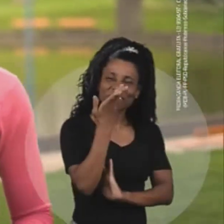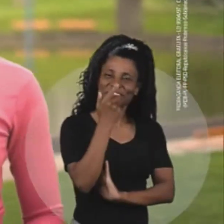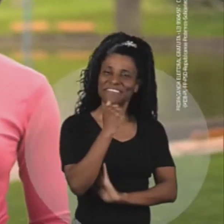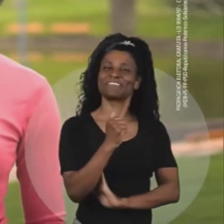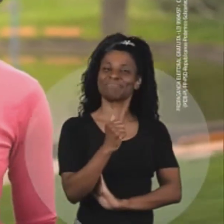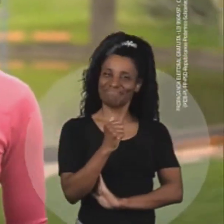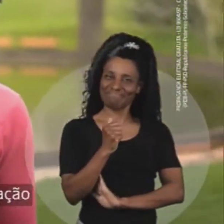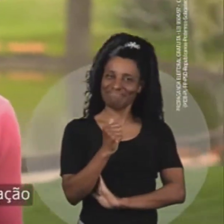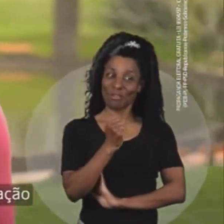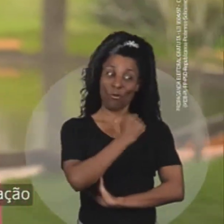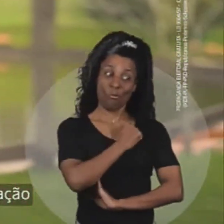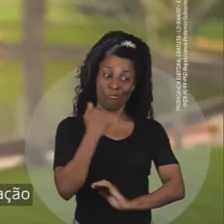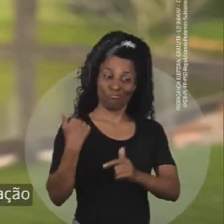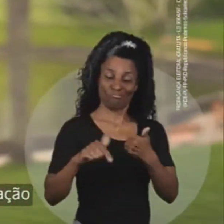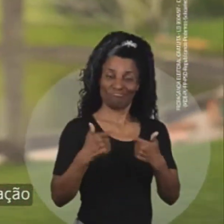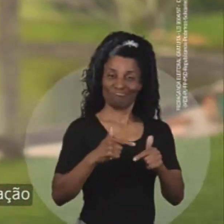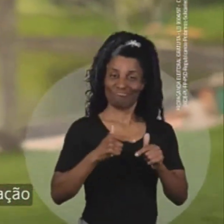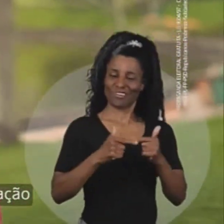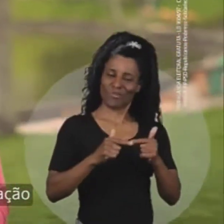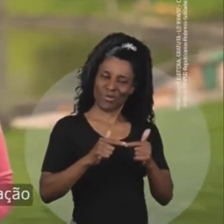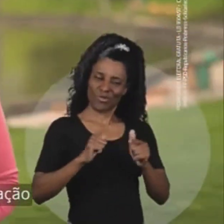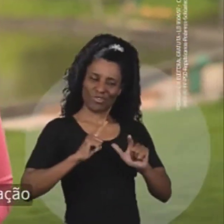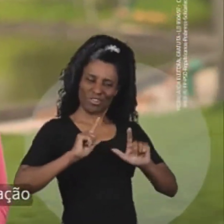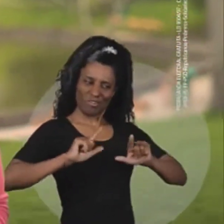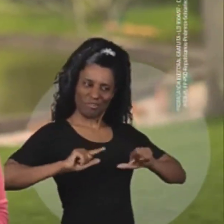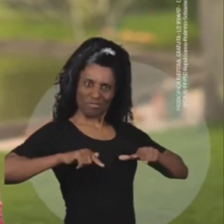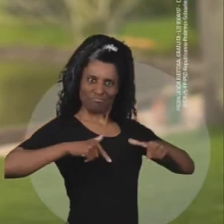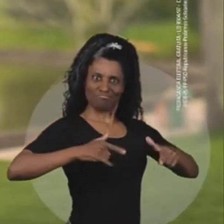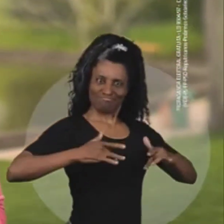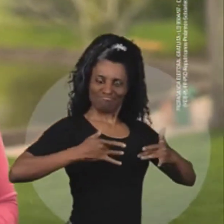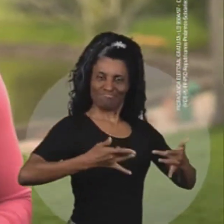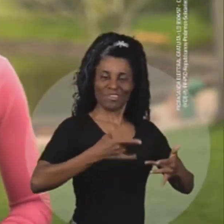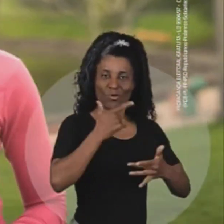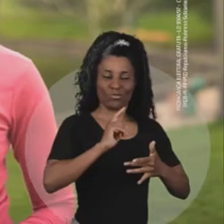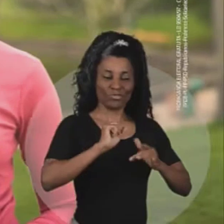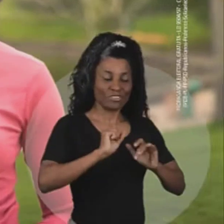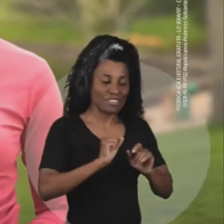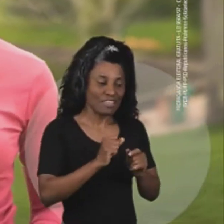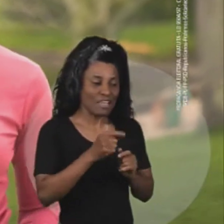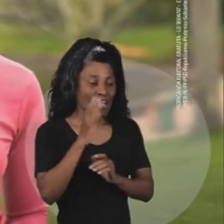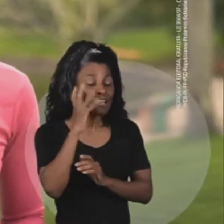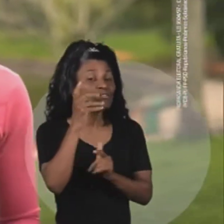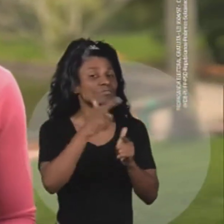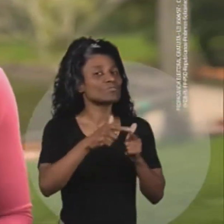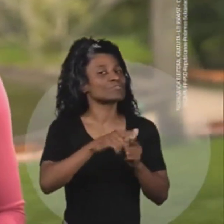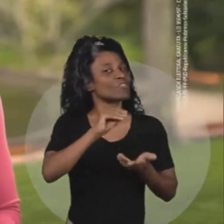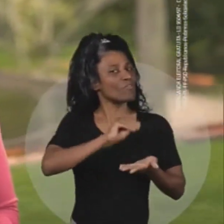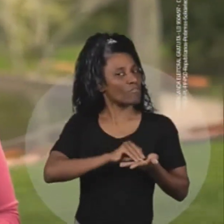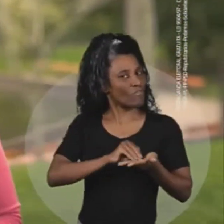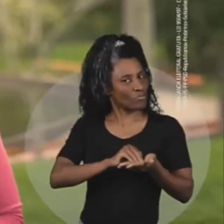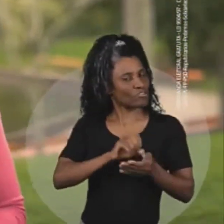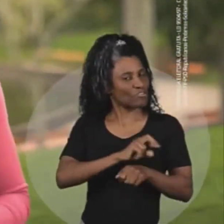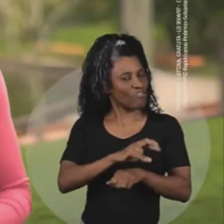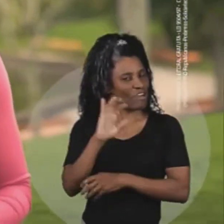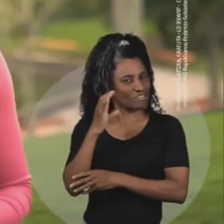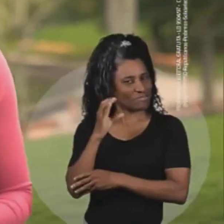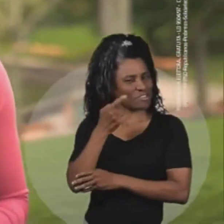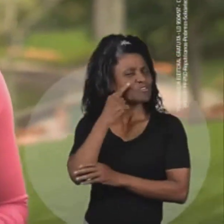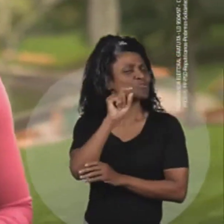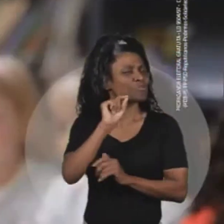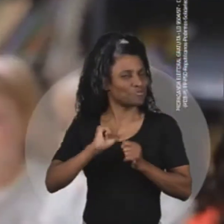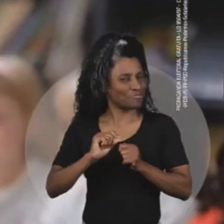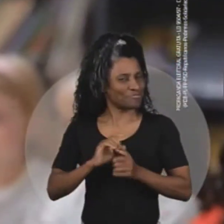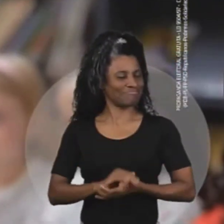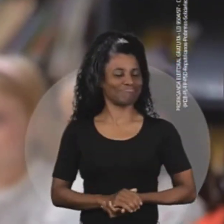Desde que assumiu, Melo trabalhou com muita determinação para enfrentar a falta de vagas em creches. E olha o que ele já